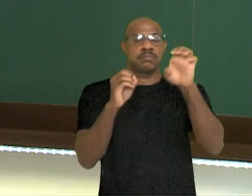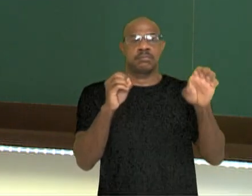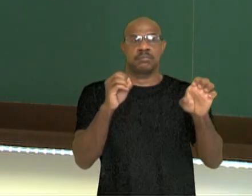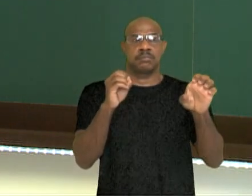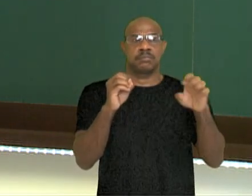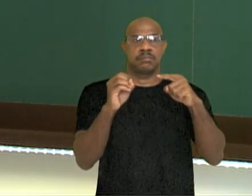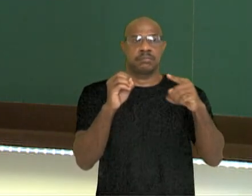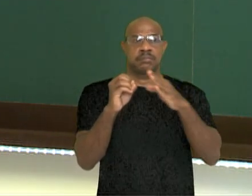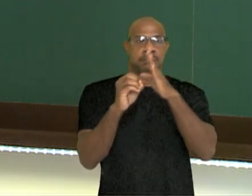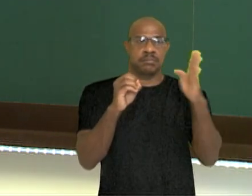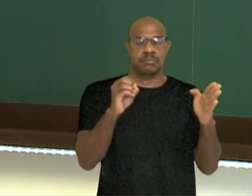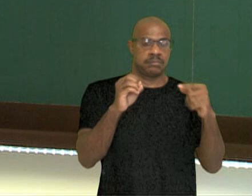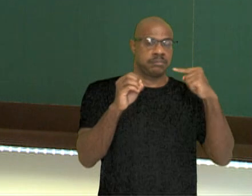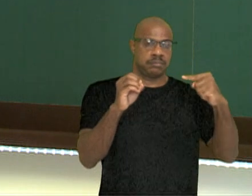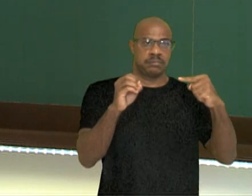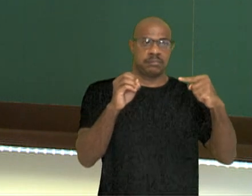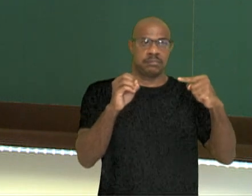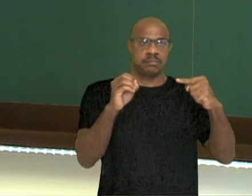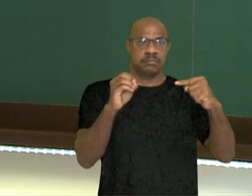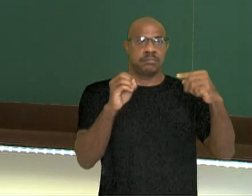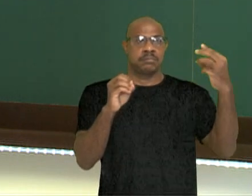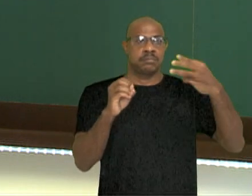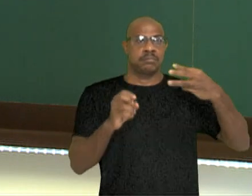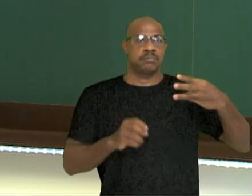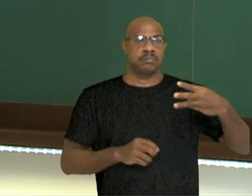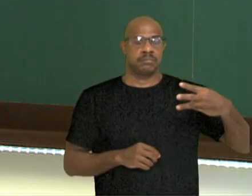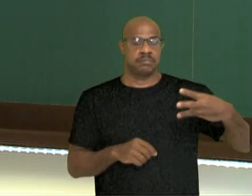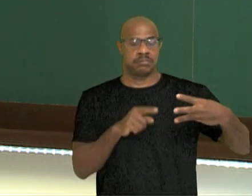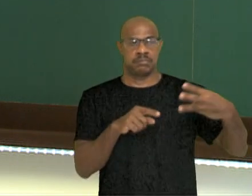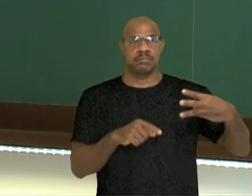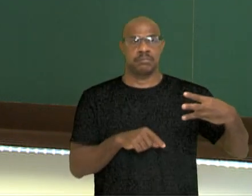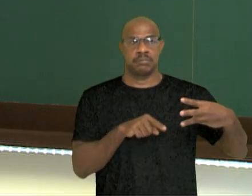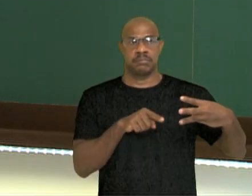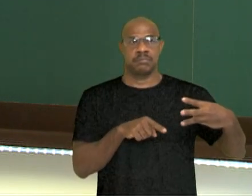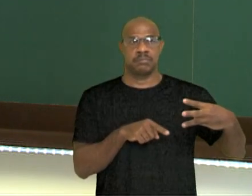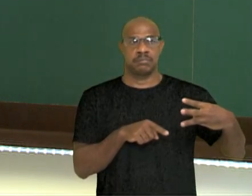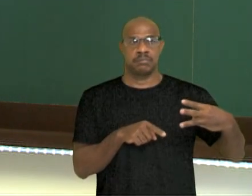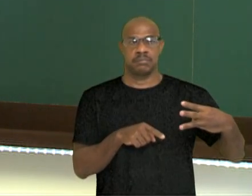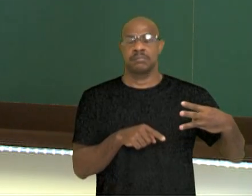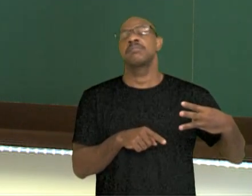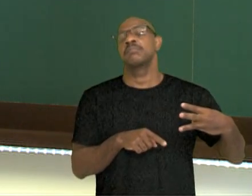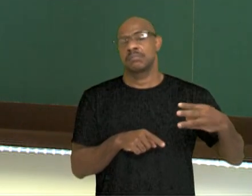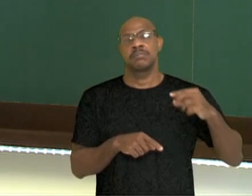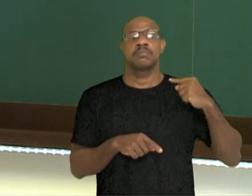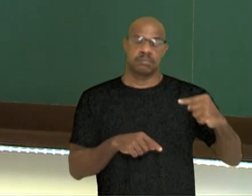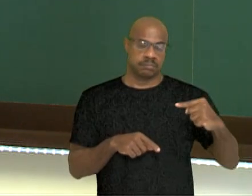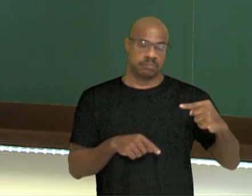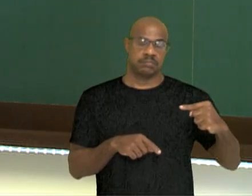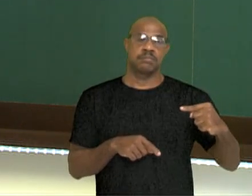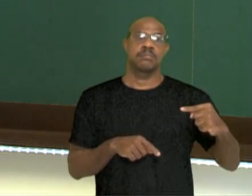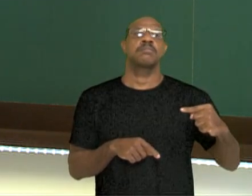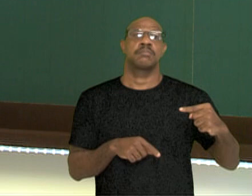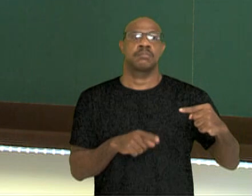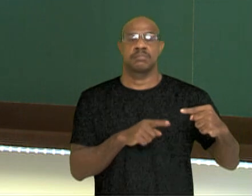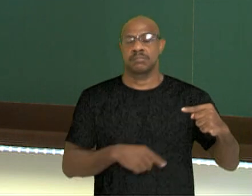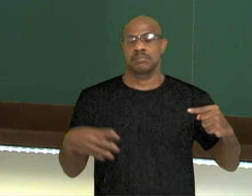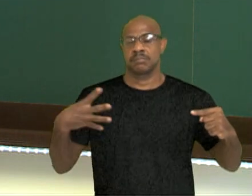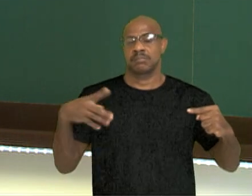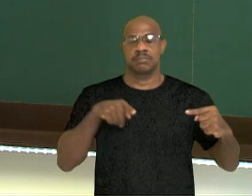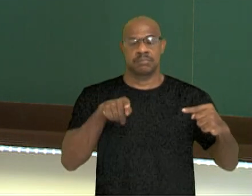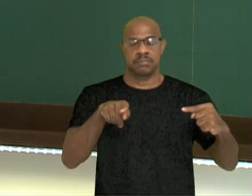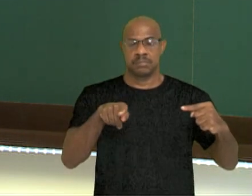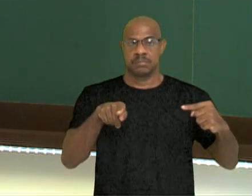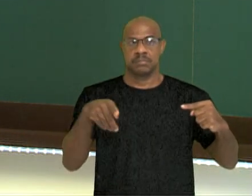seja, negativo. Terceiro quadrante, projeção esquerda de zero, negativo também. E o quarto quadrante, a